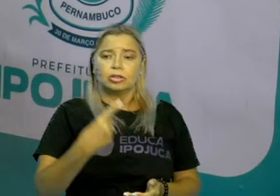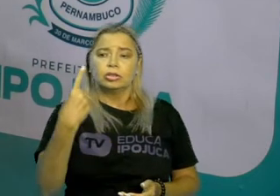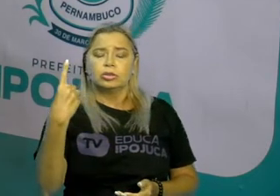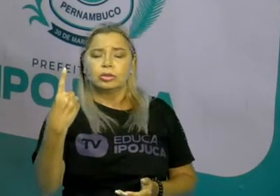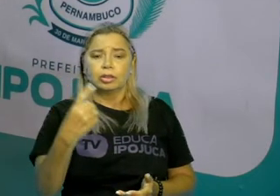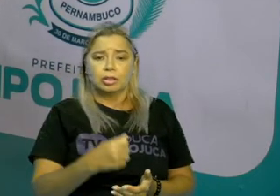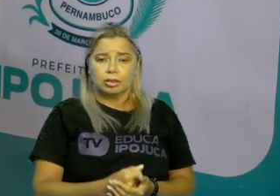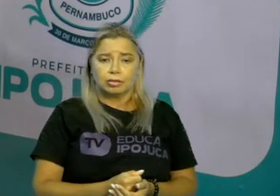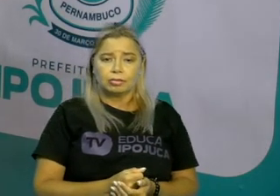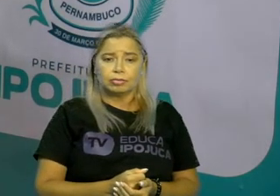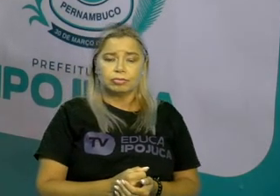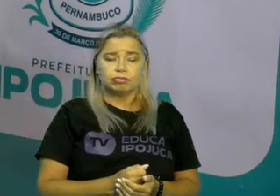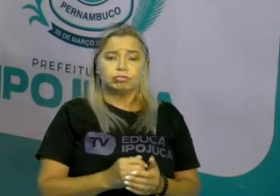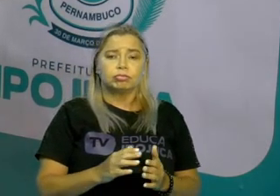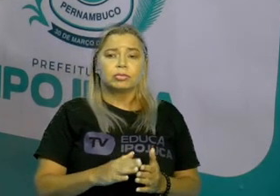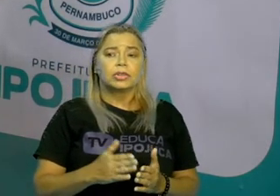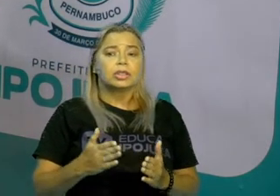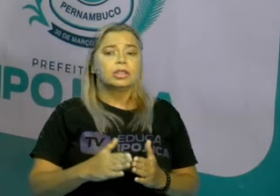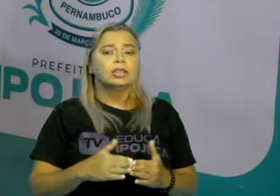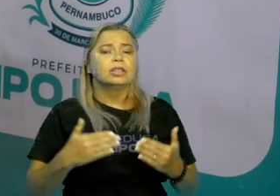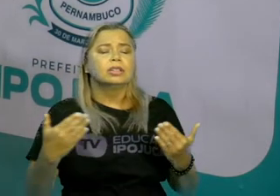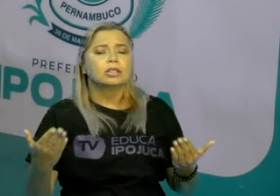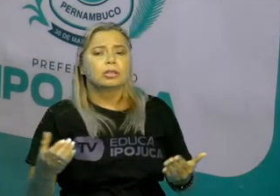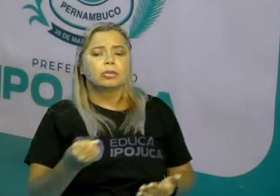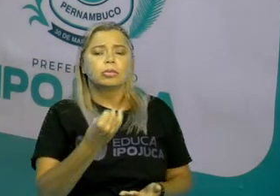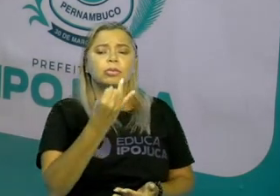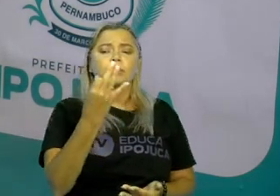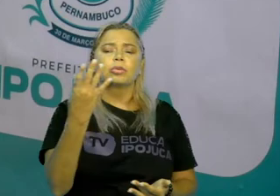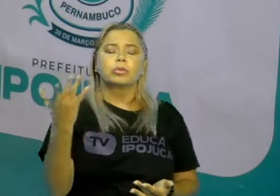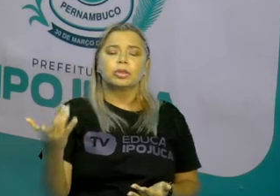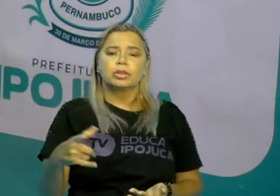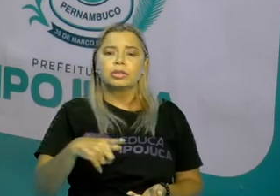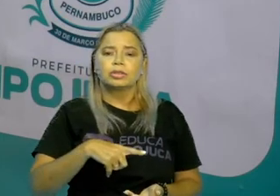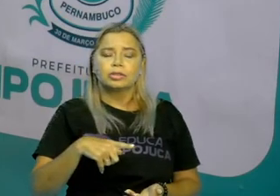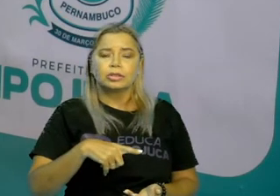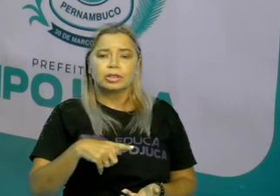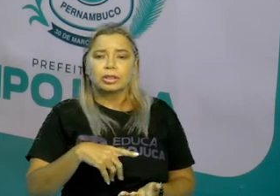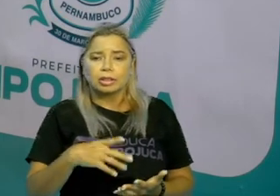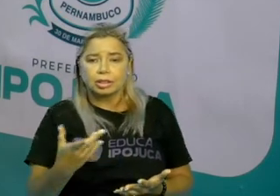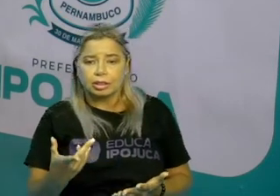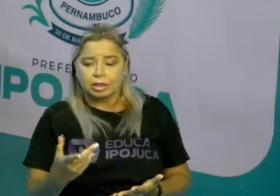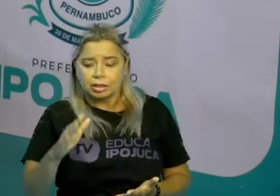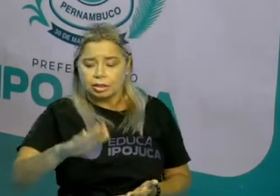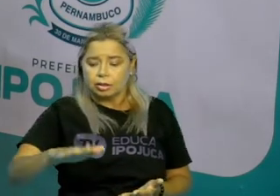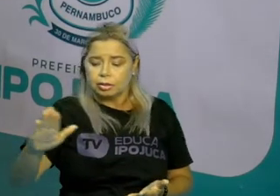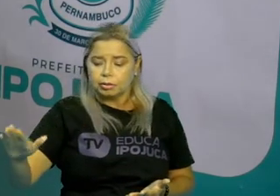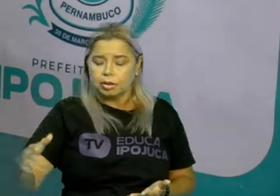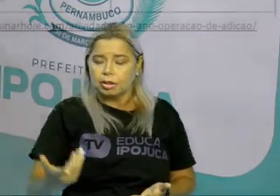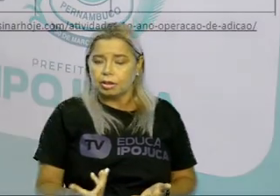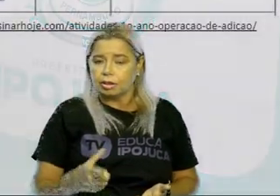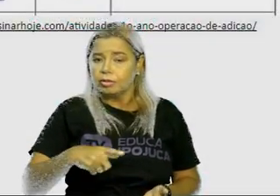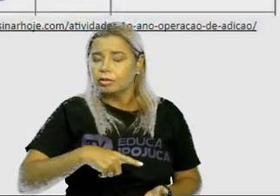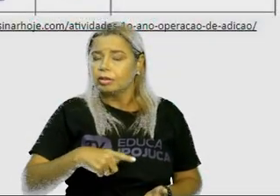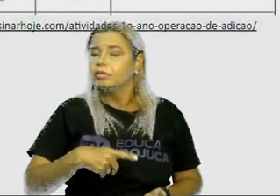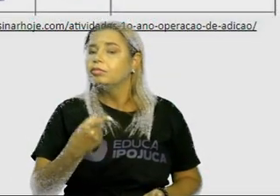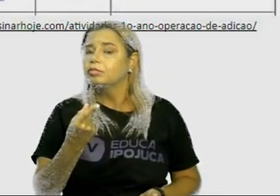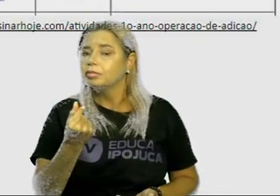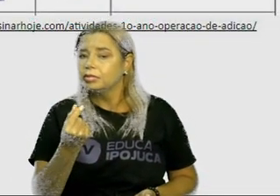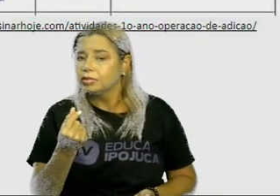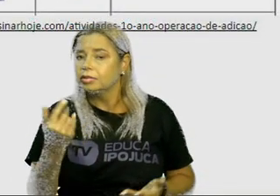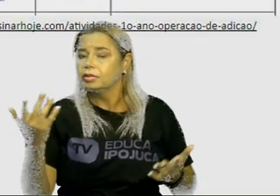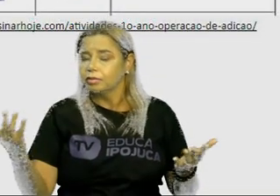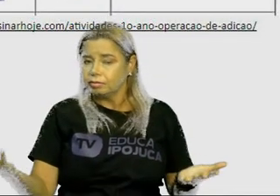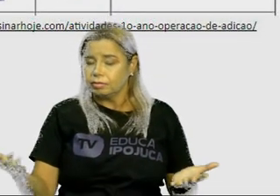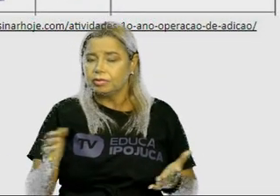Descobrindo quanto tem Paulo, a gente vai descobrir quem economizou mais. Quem economizou mais é quem